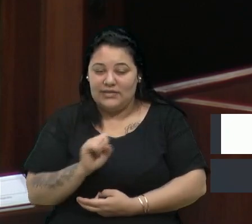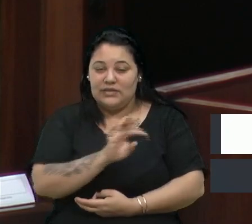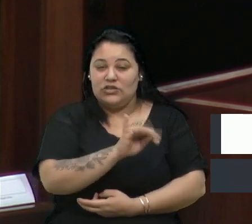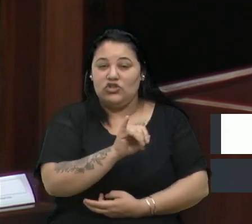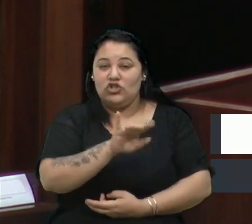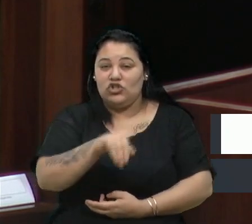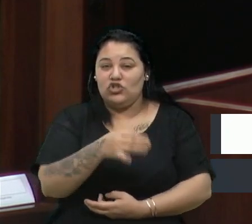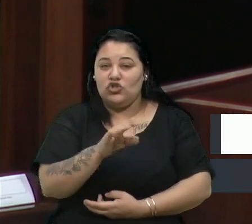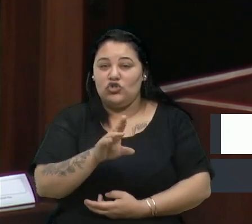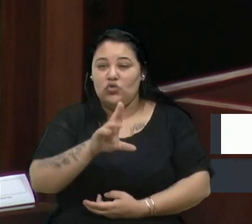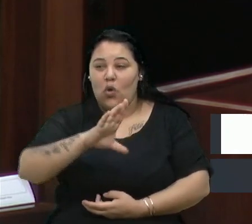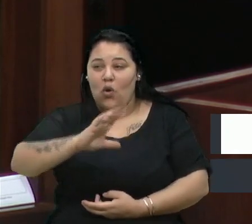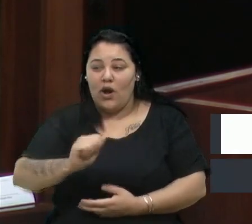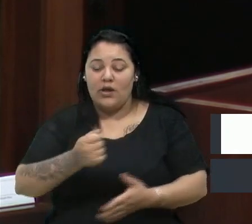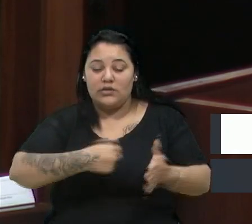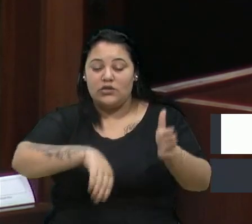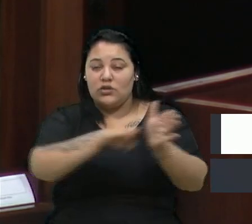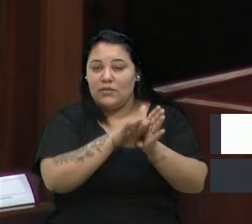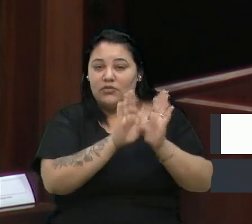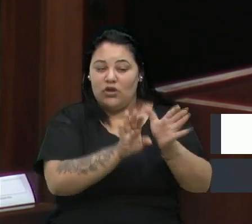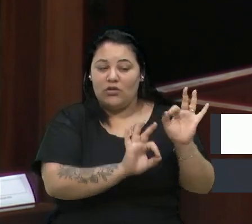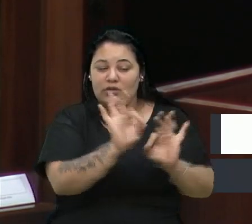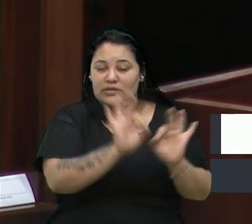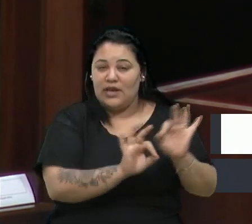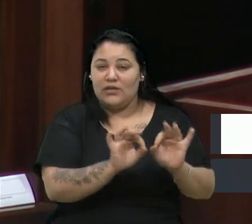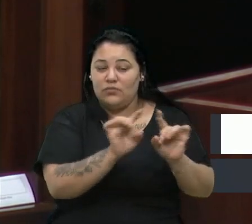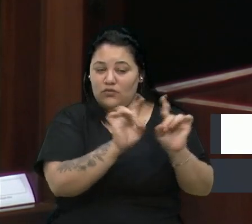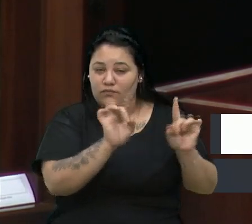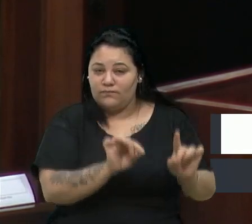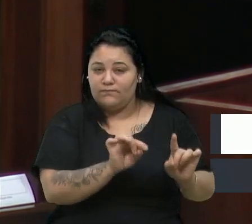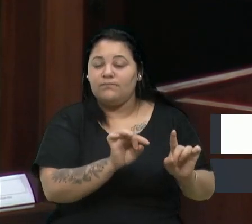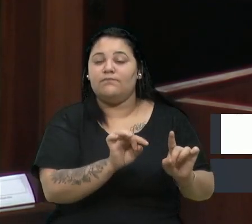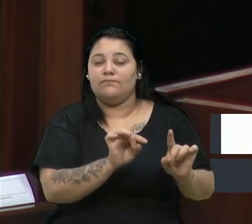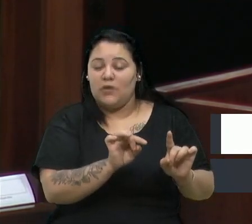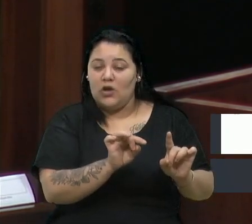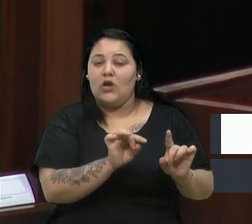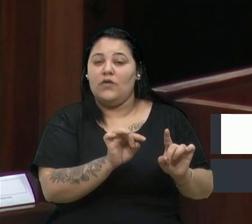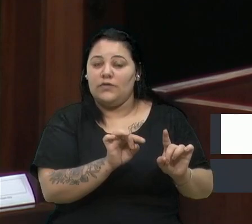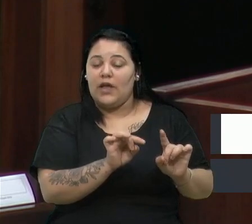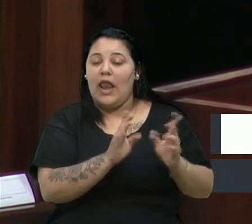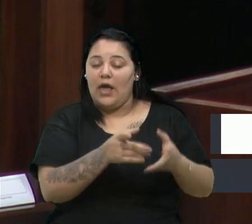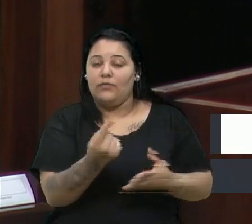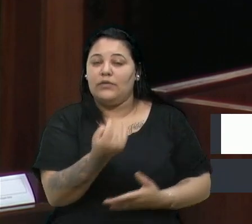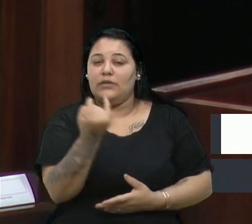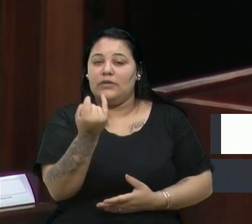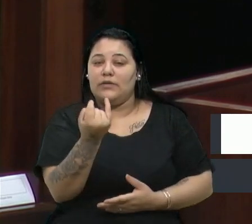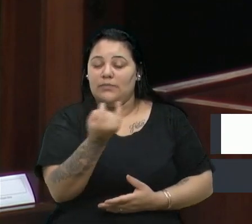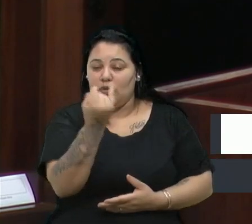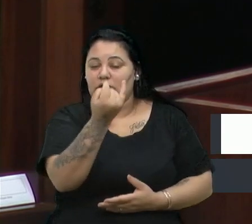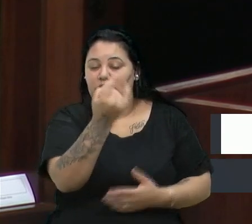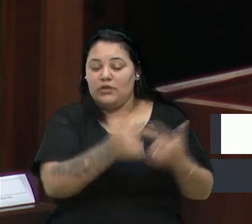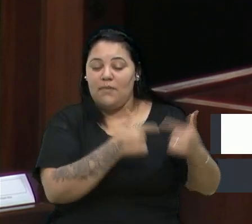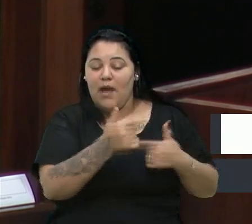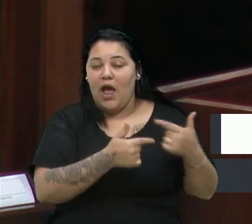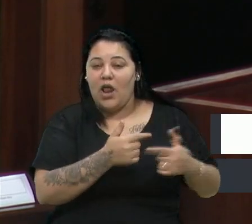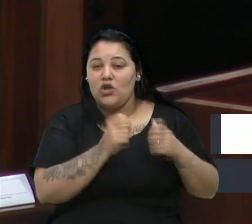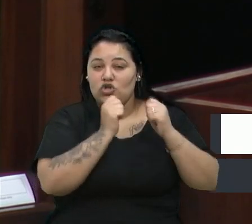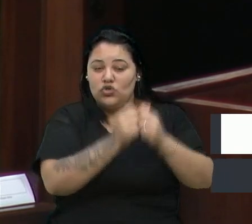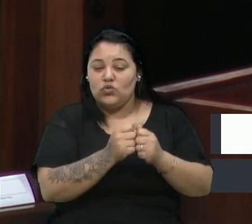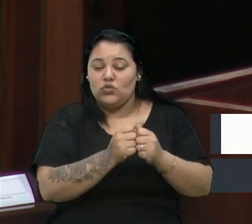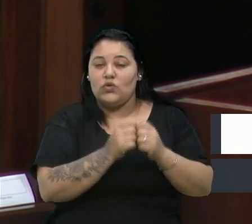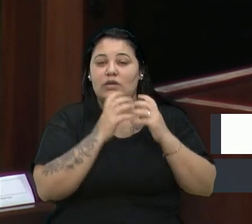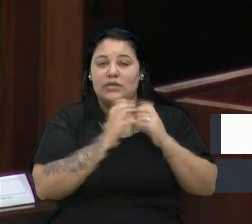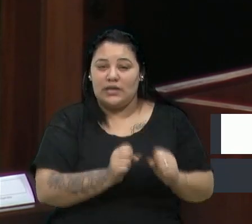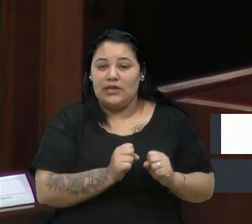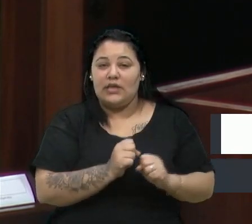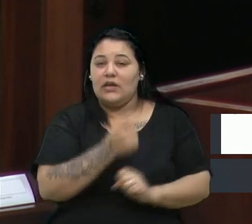está sendo encaminhado lá para os servidores, num trabalho muito importante da Secretaria de Esporte e Lazer, através do CITOM, do secretário